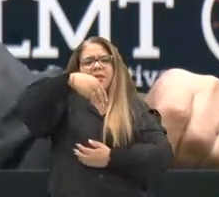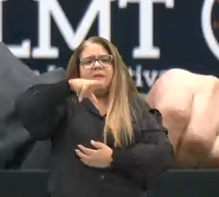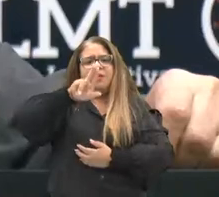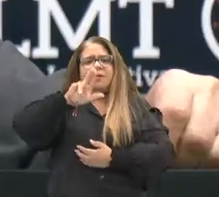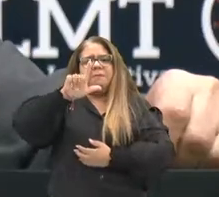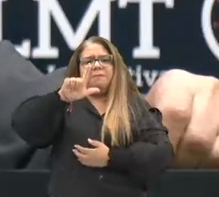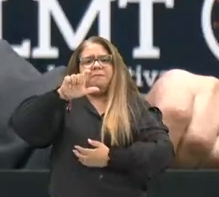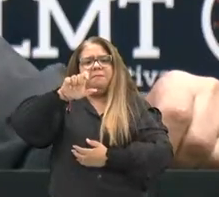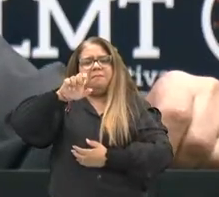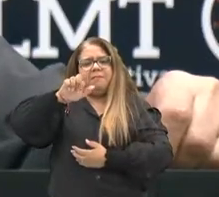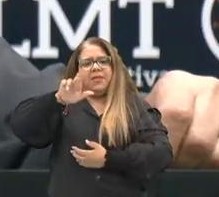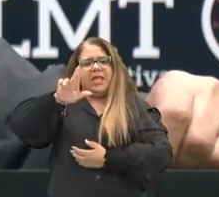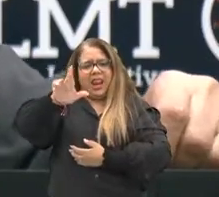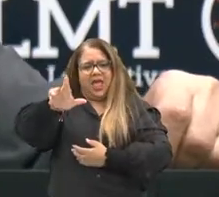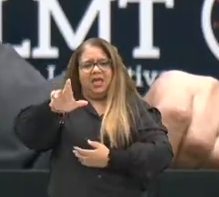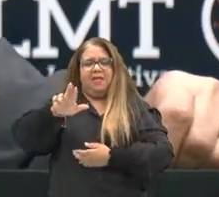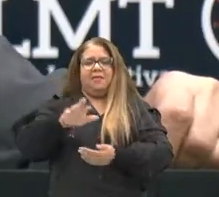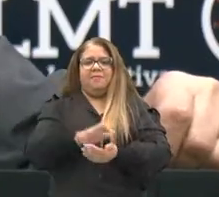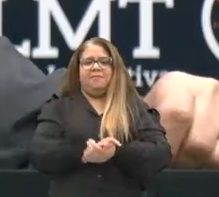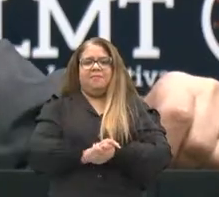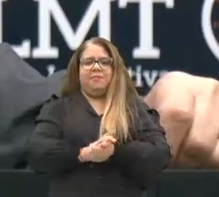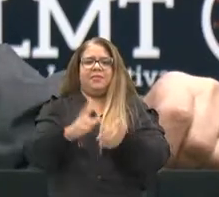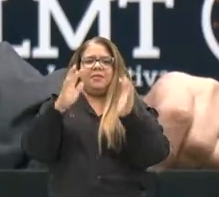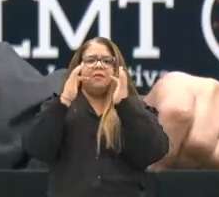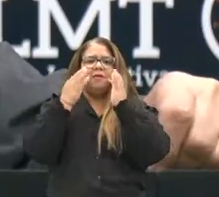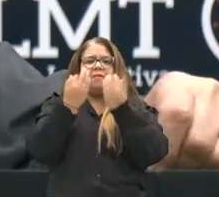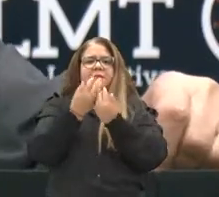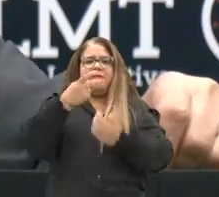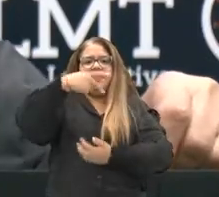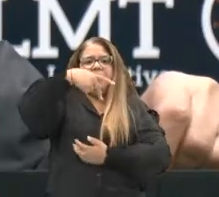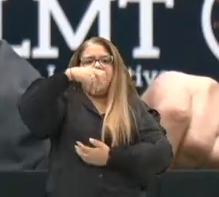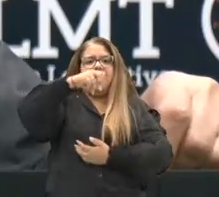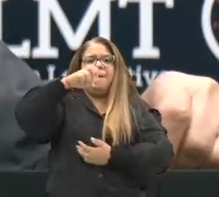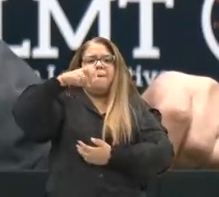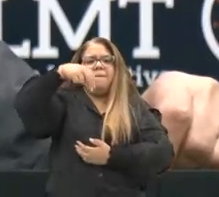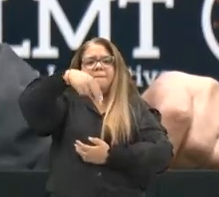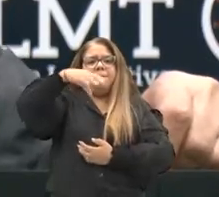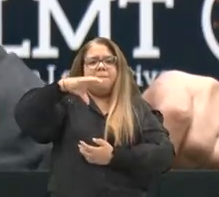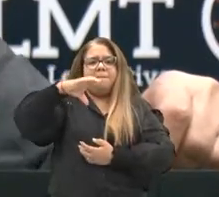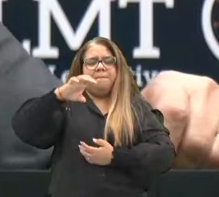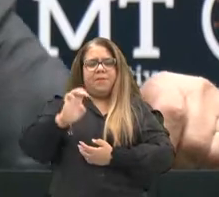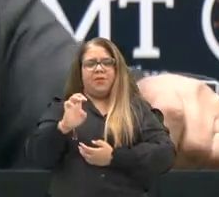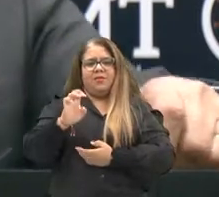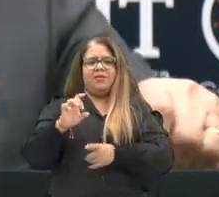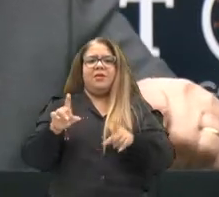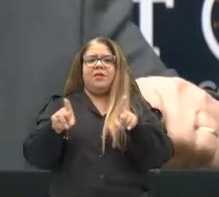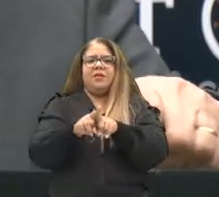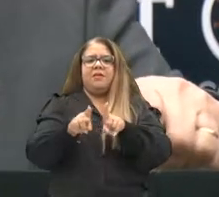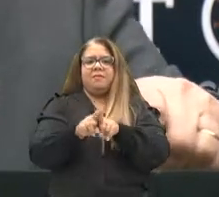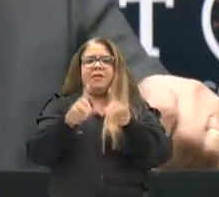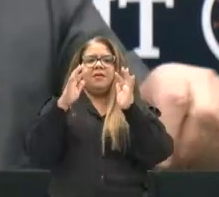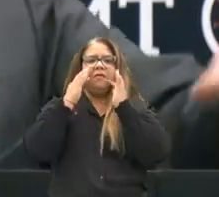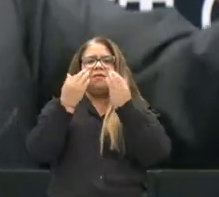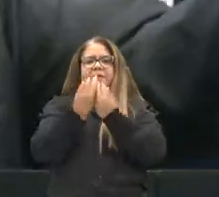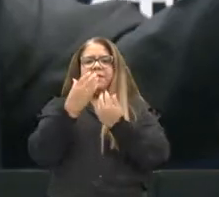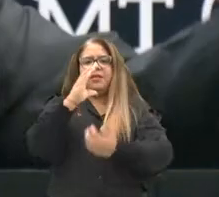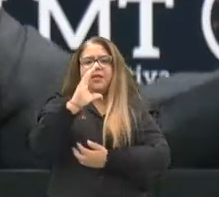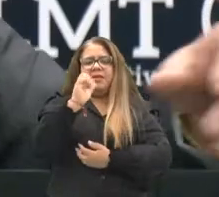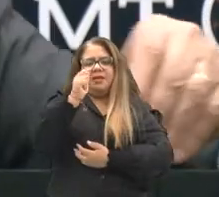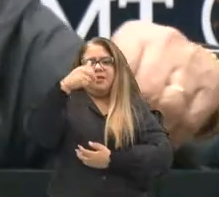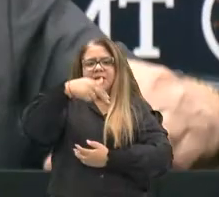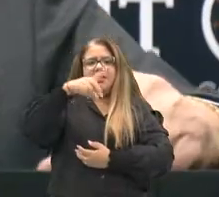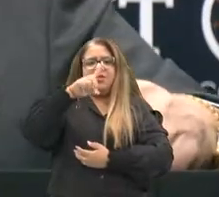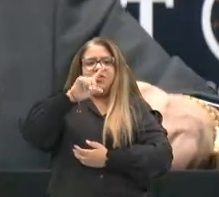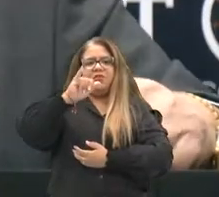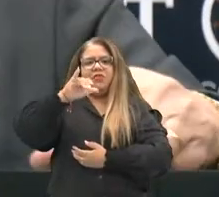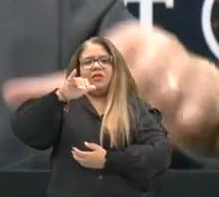quero render minhas homenagens. A família Ponce da Ruda. A família Cândia, que está aqui representada pelo Antônio Carlos. Da família